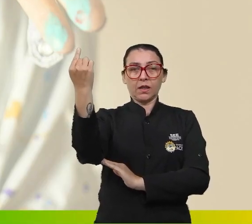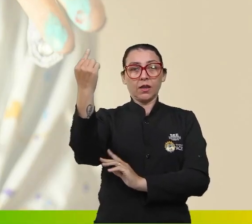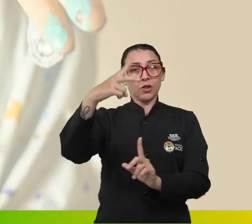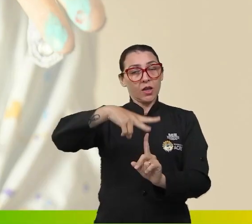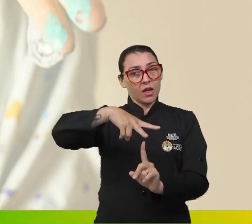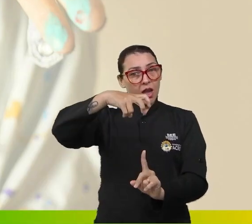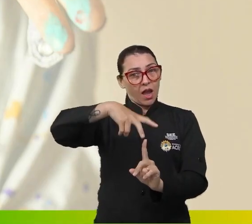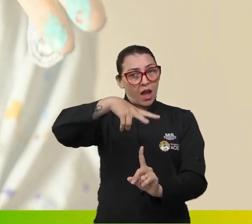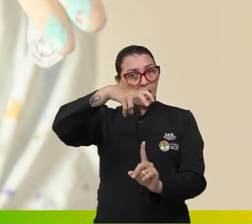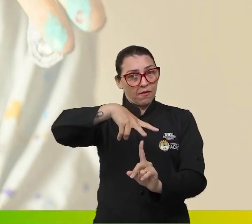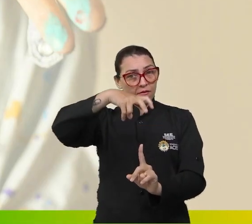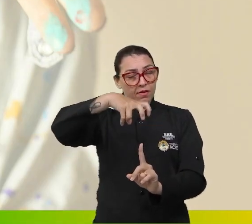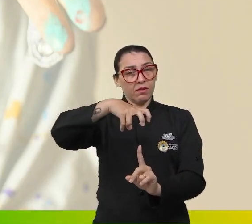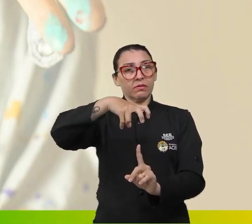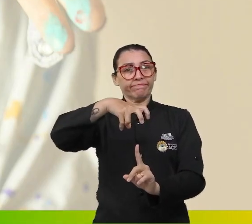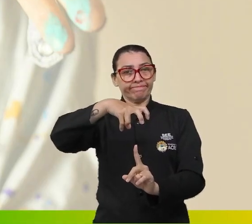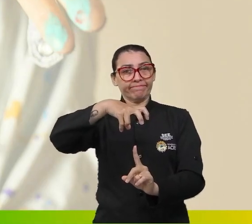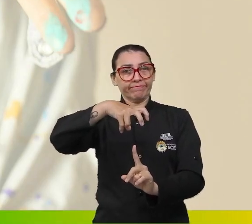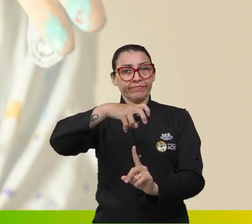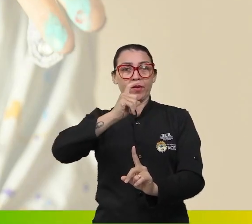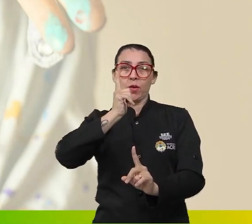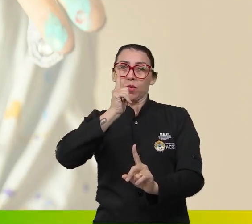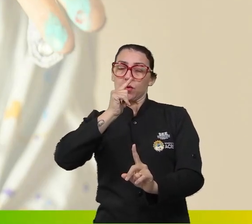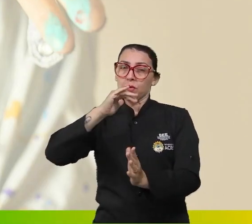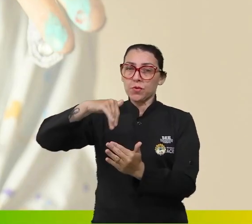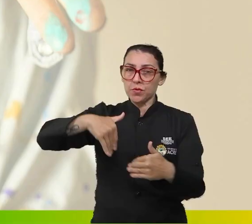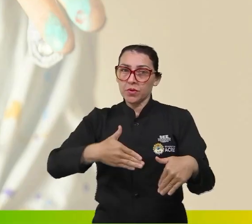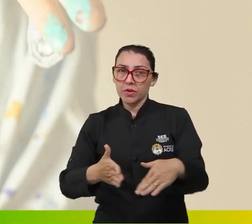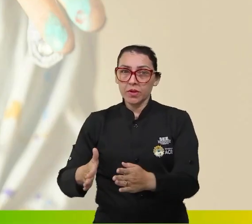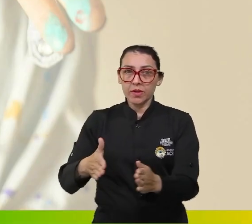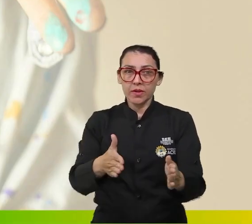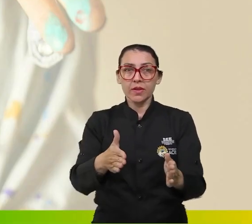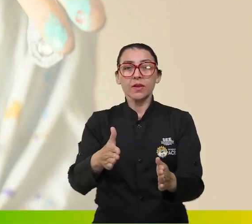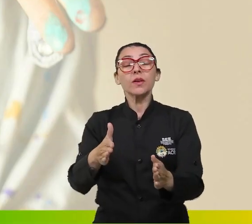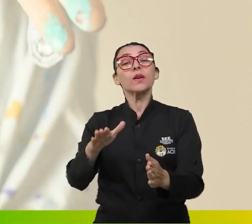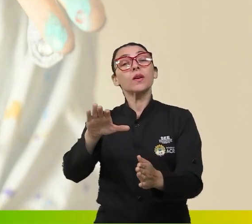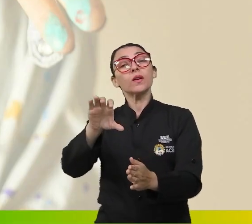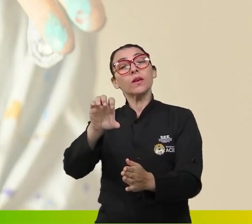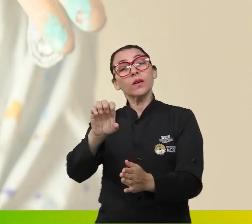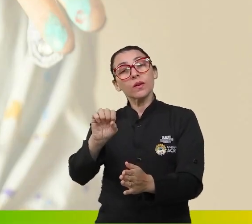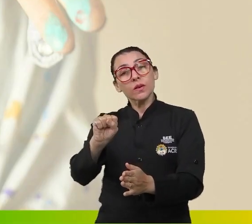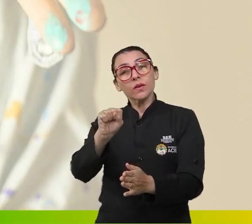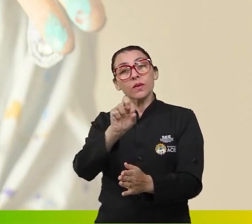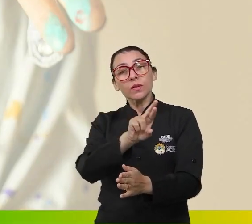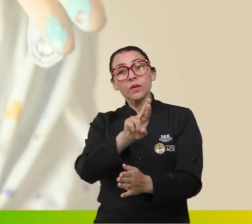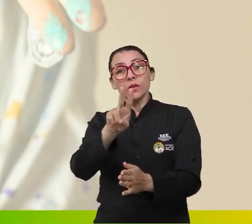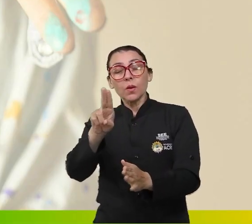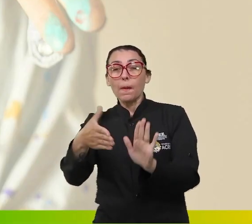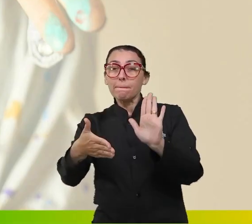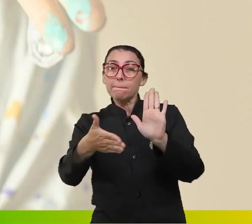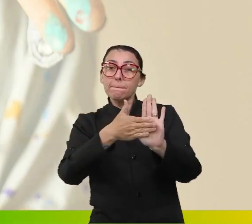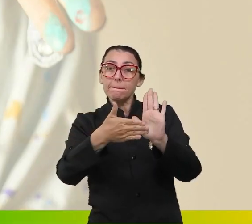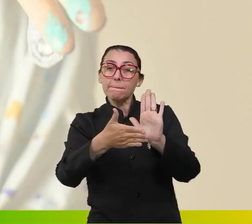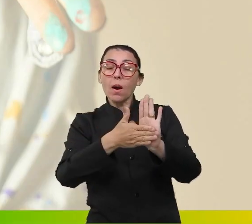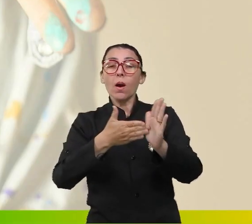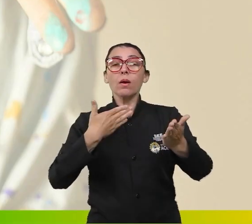garrafas PETs em rios e represas, Stru